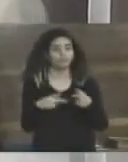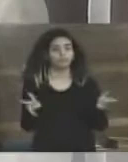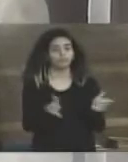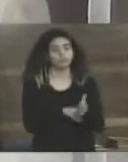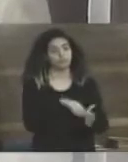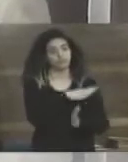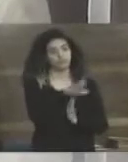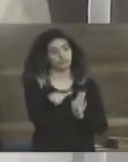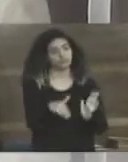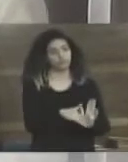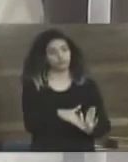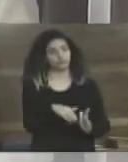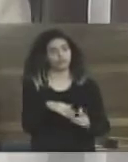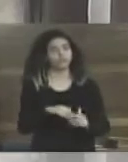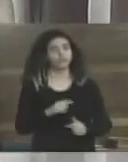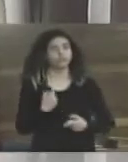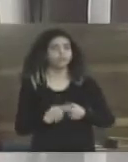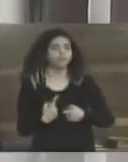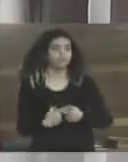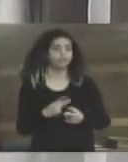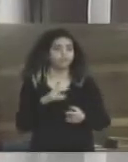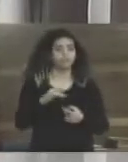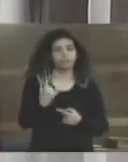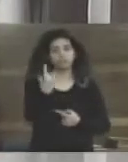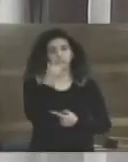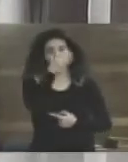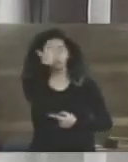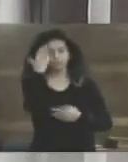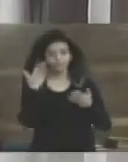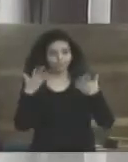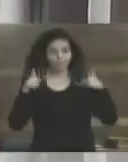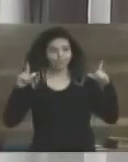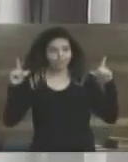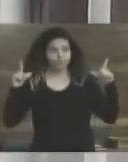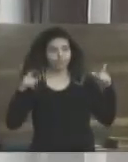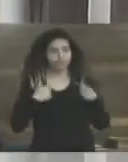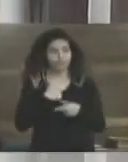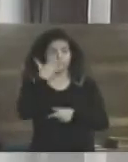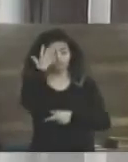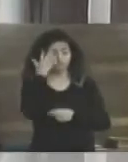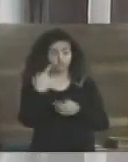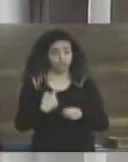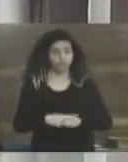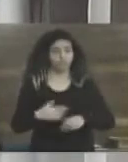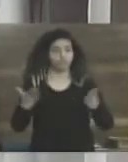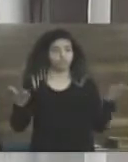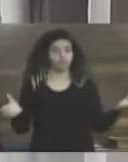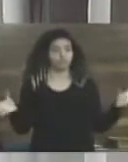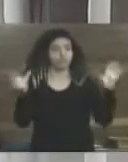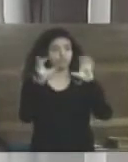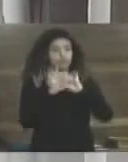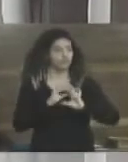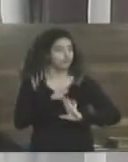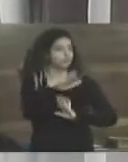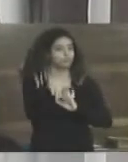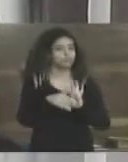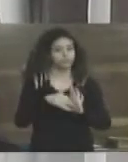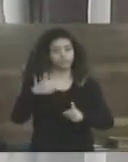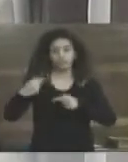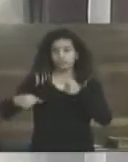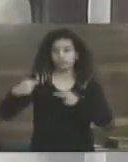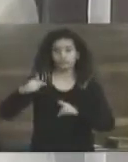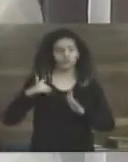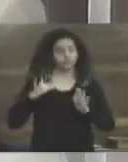todos nós. Então, por que que vai aparecer? Então, eu acho que é um momento que nós temos que dar as mãos, todos os